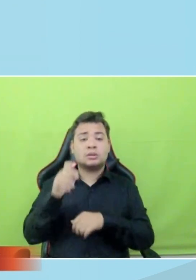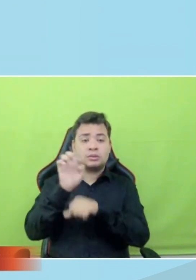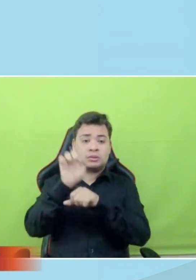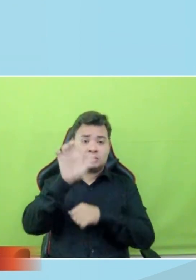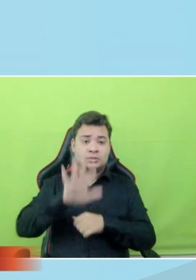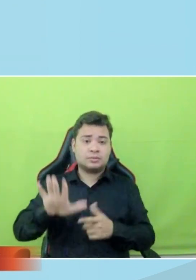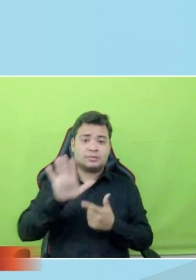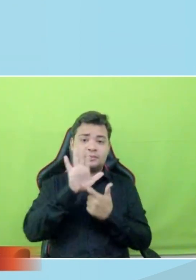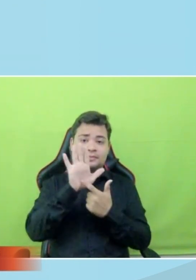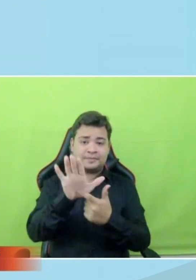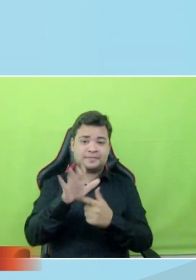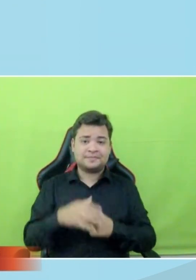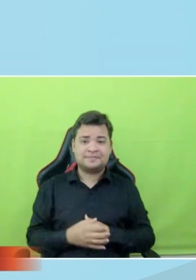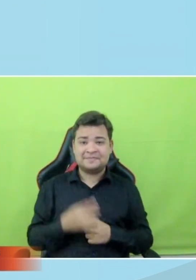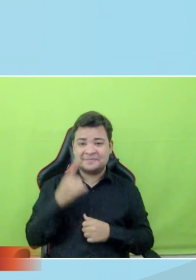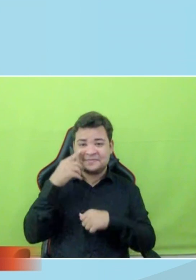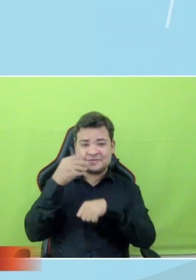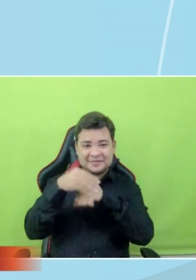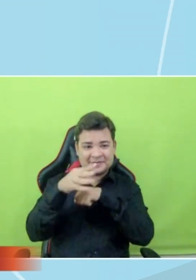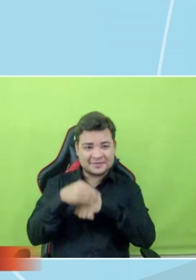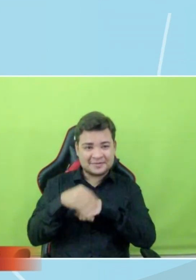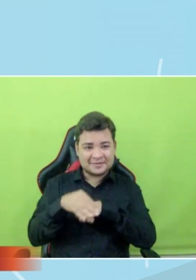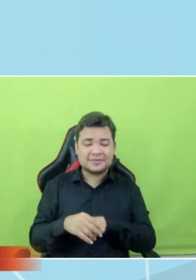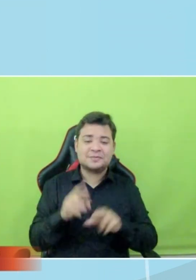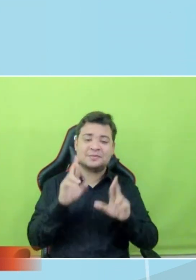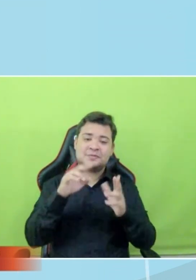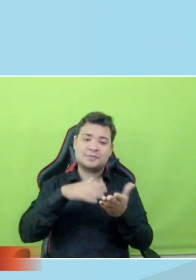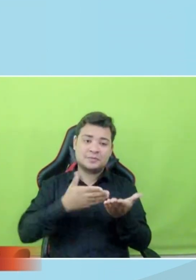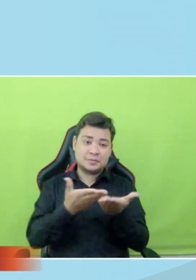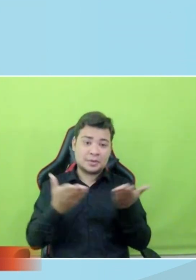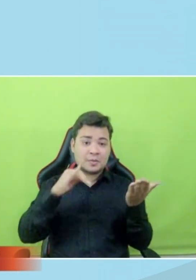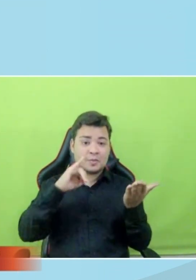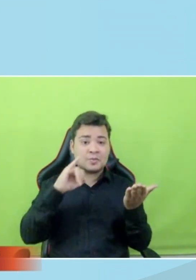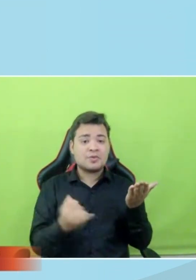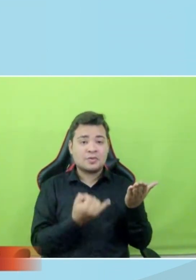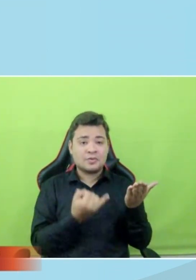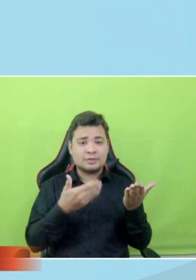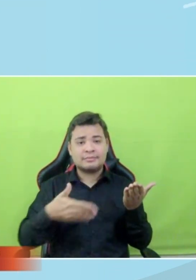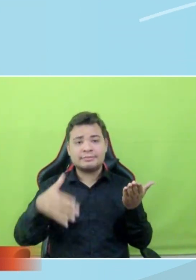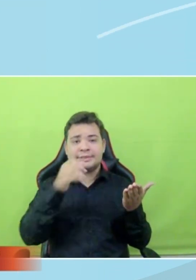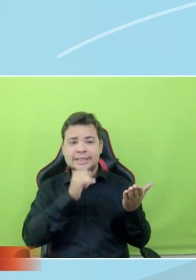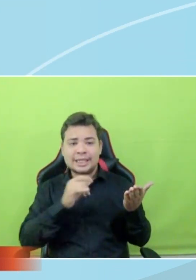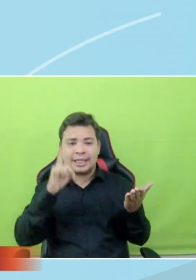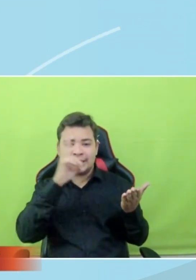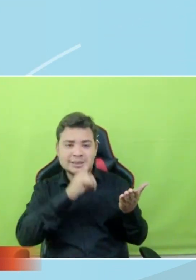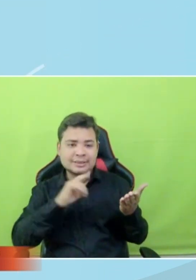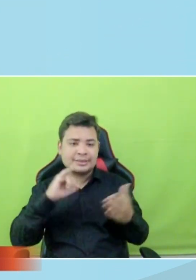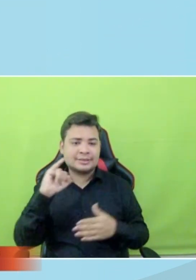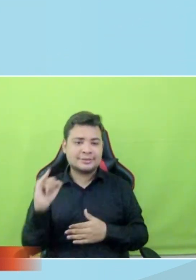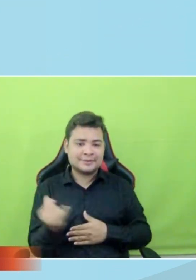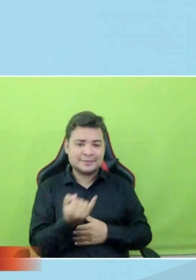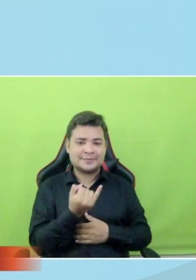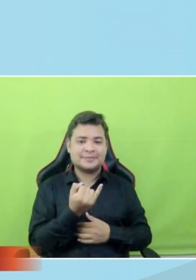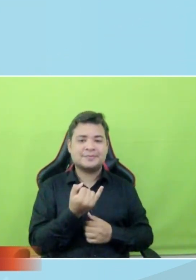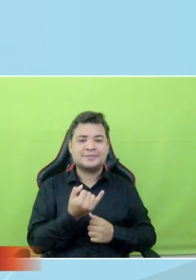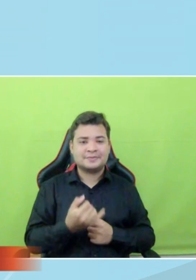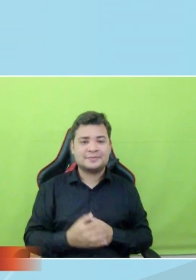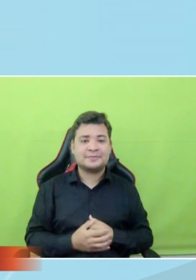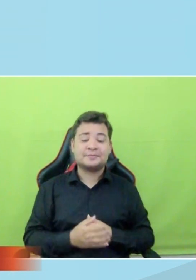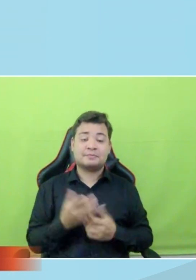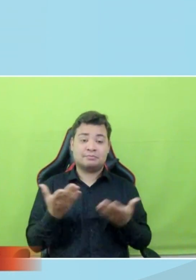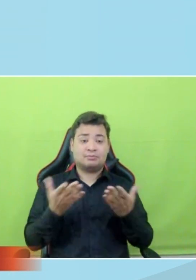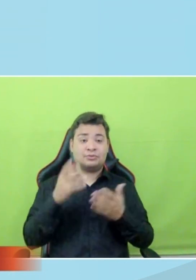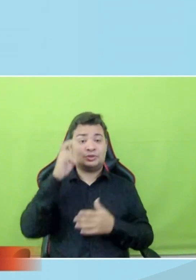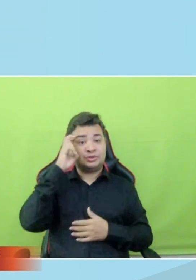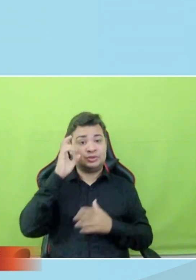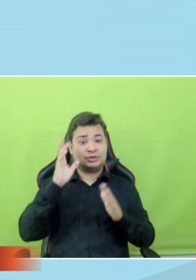Ufa, dei várias dicas para você, espero que você aproveite o final da sua semana, aproveite o final do seu dia, né, dessa quinta-feira. Te